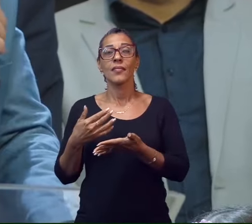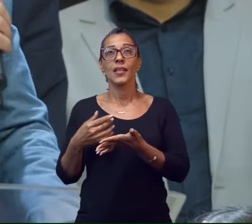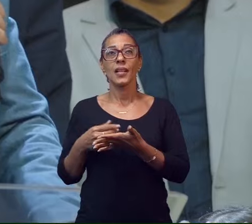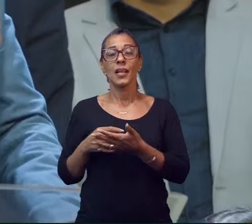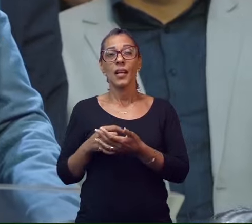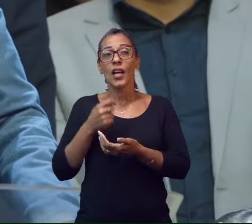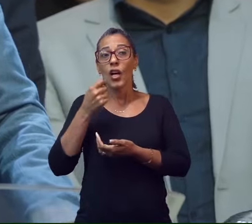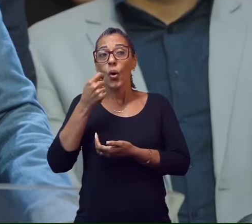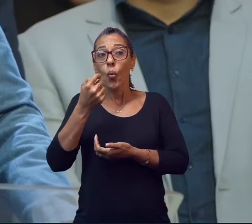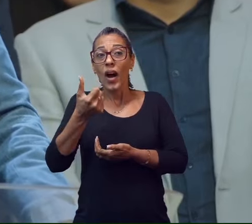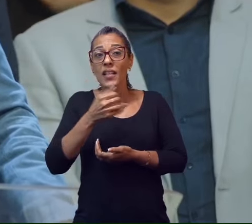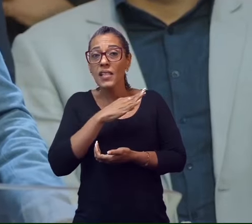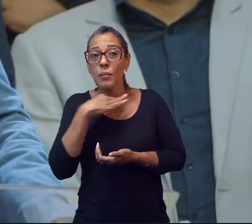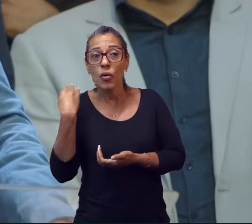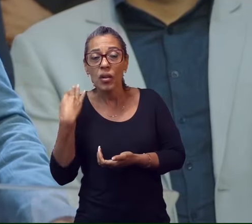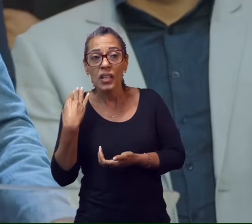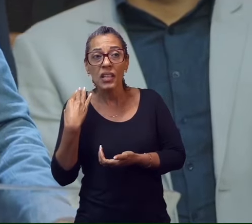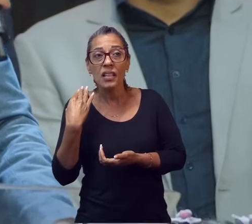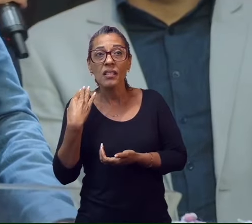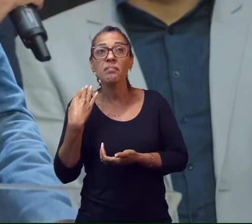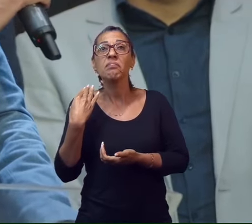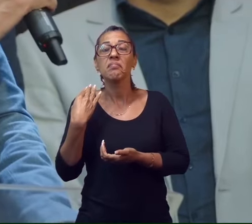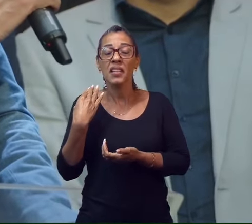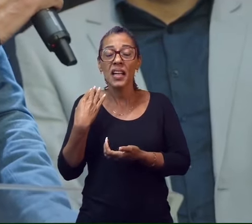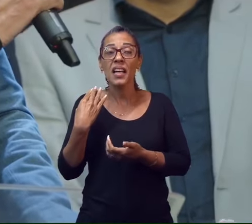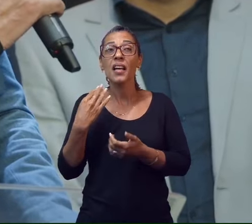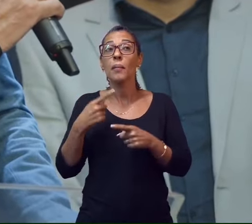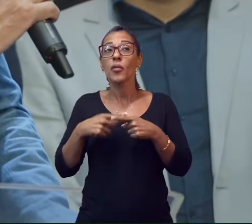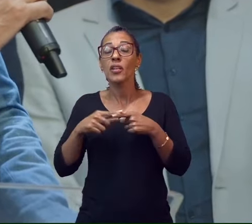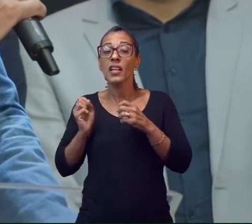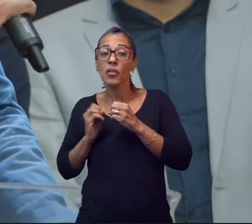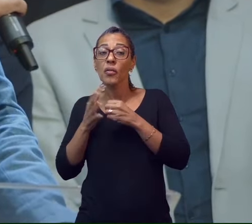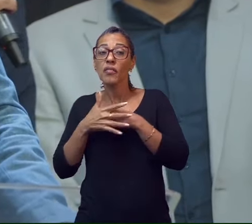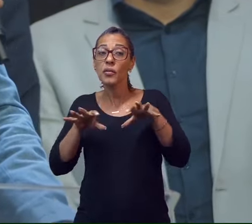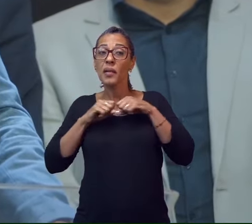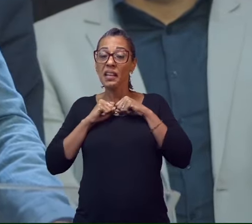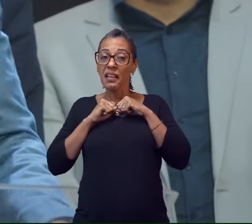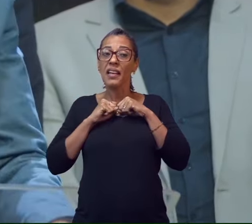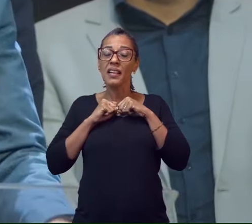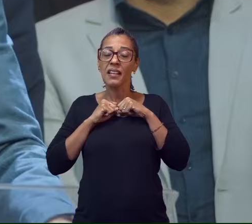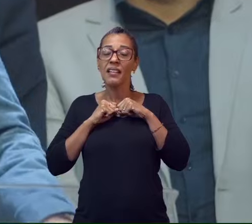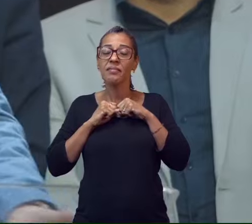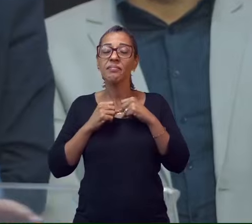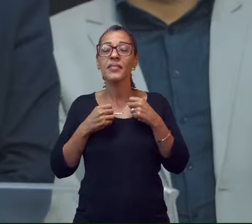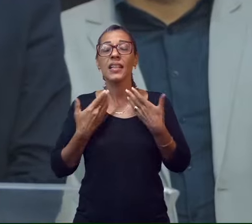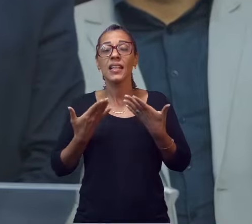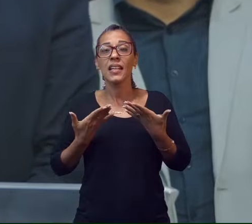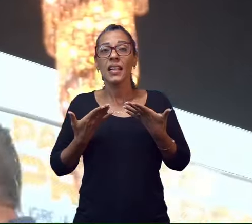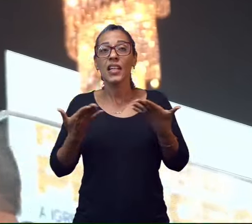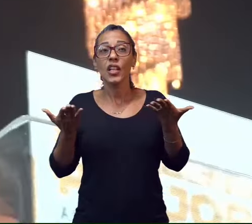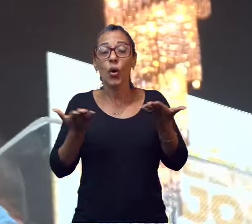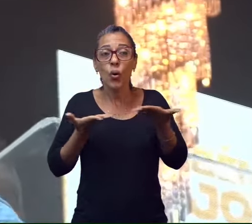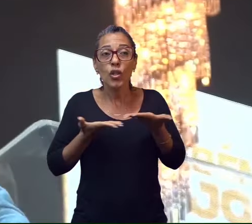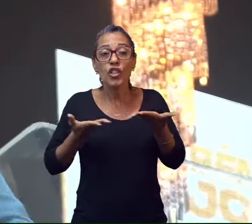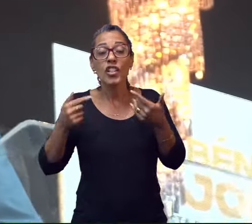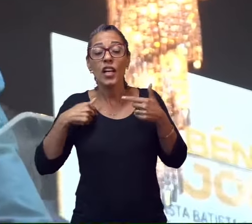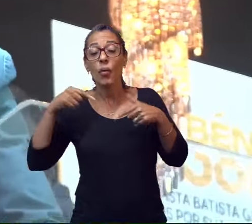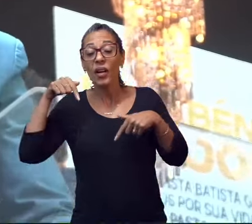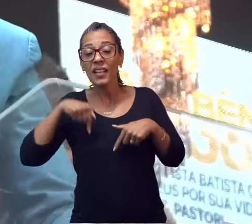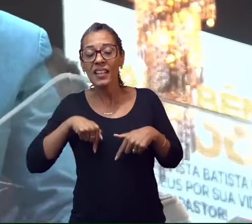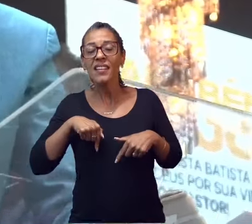essa terra e Deus reserva Uma Noite Como Essa como ontem e hoje meu aniversário